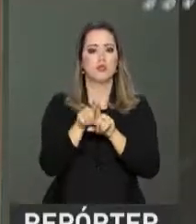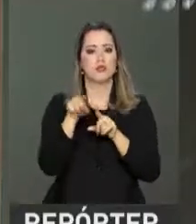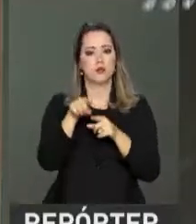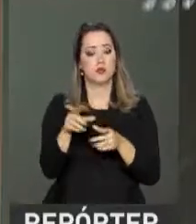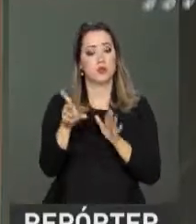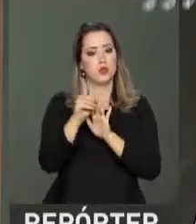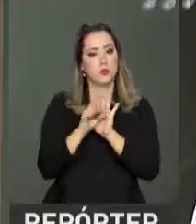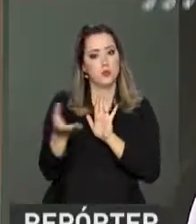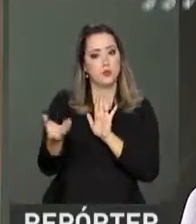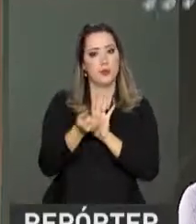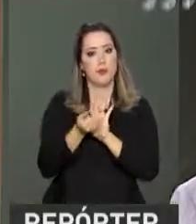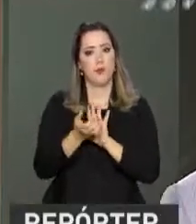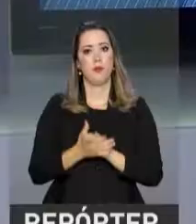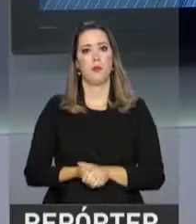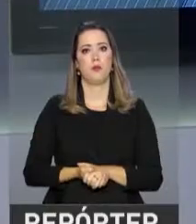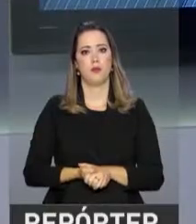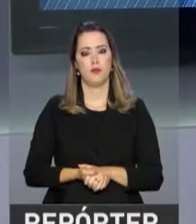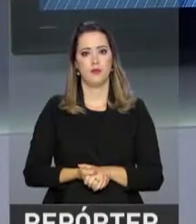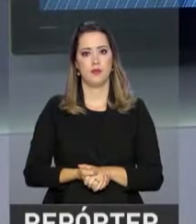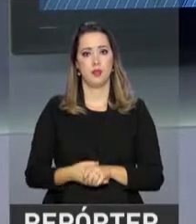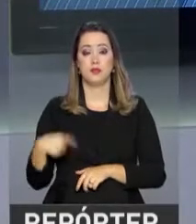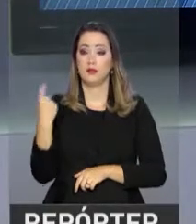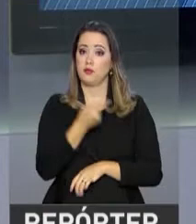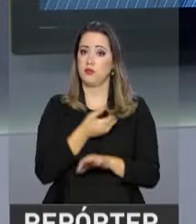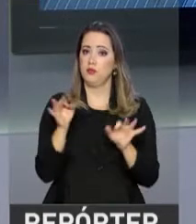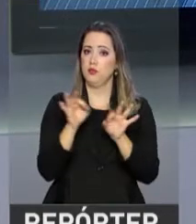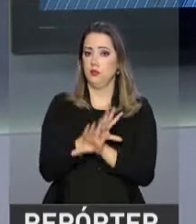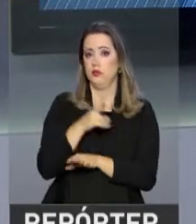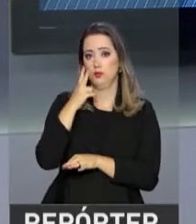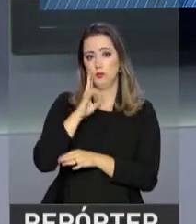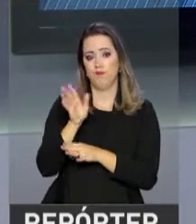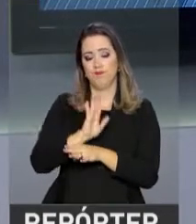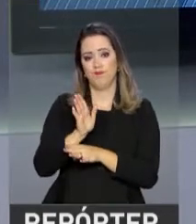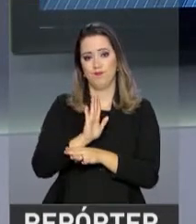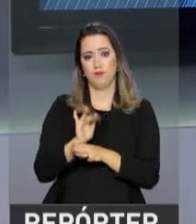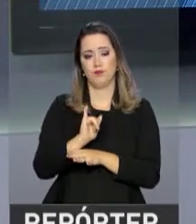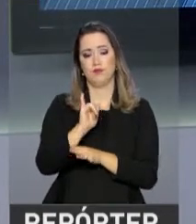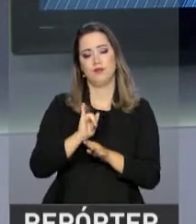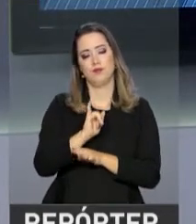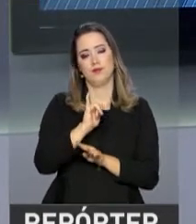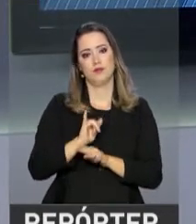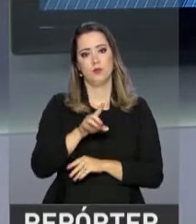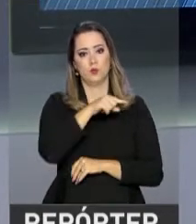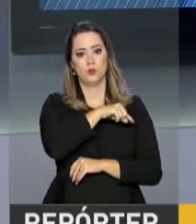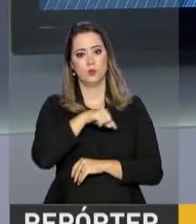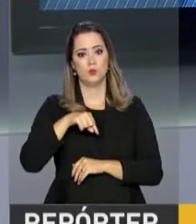de receber, né? E nós ficamos por aqui. Você pode rever as